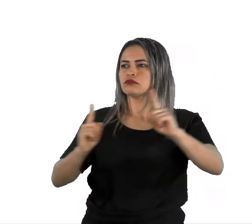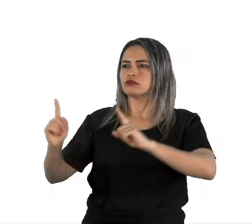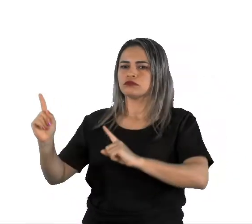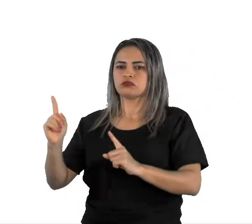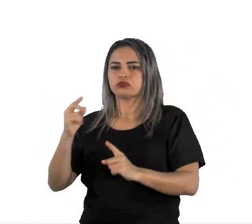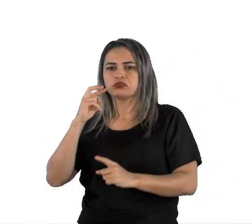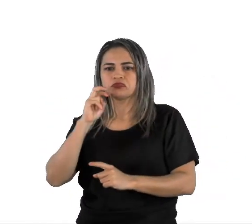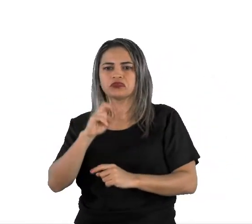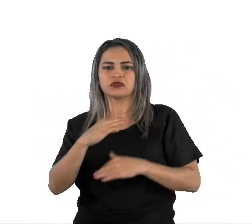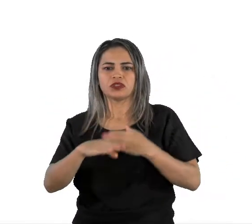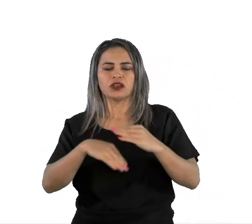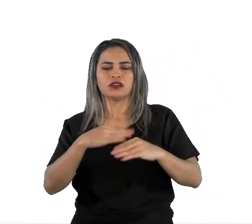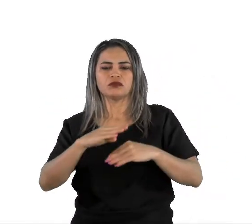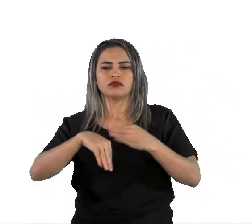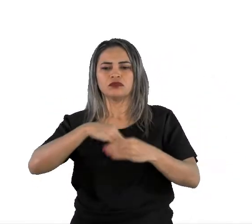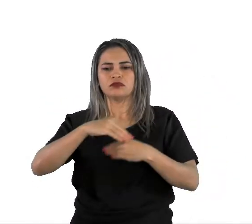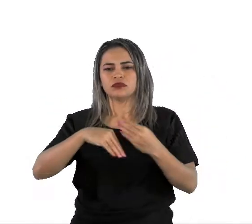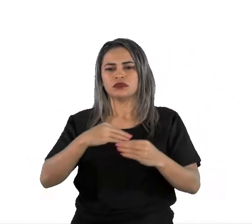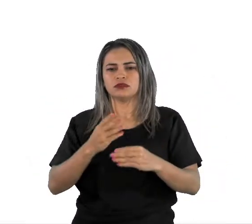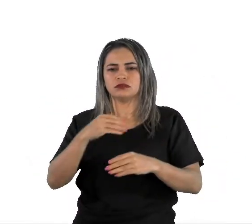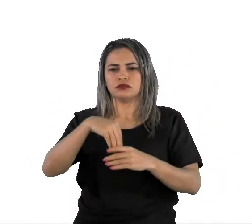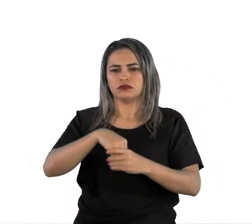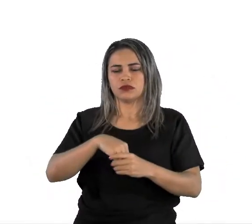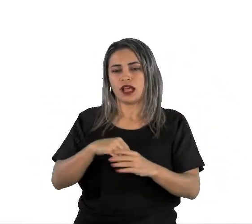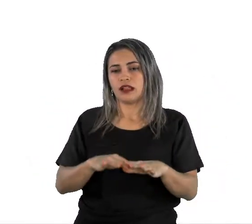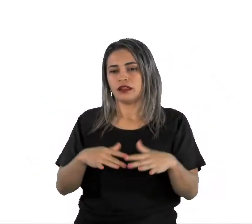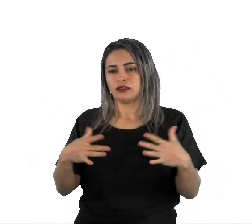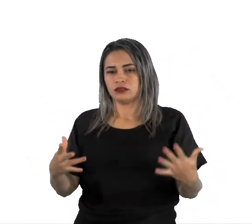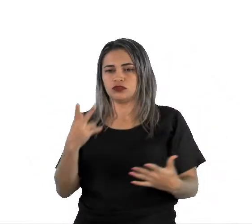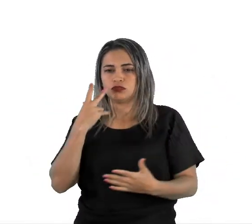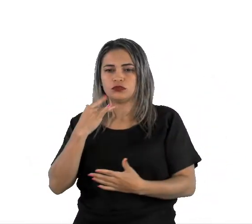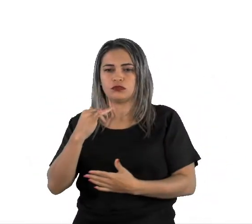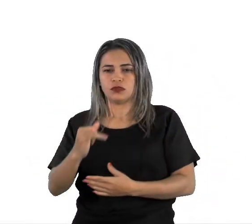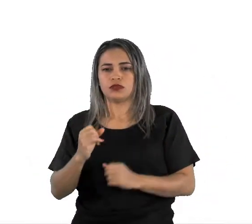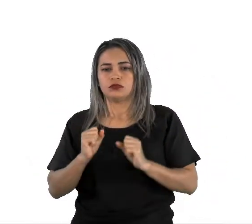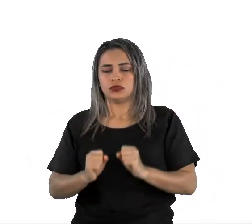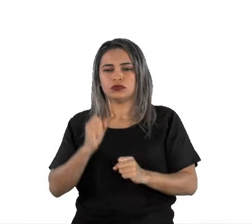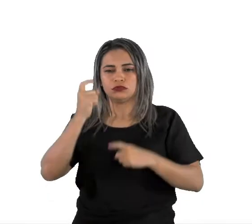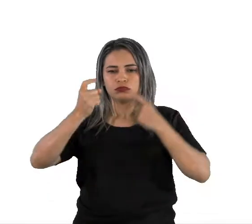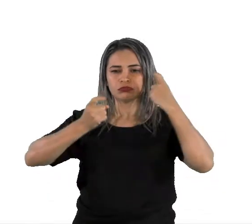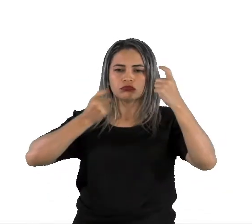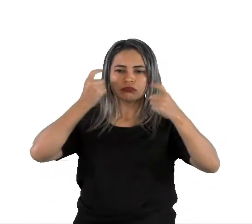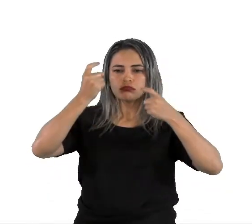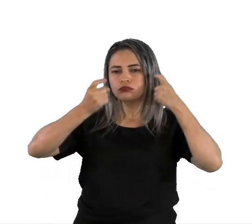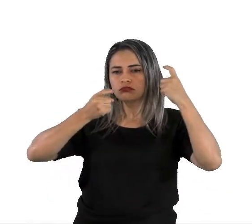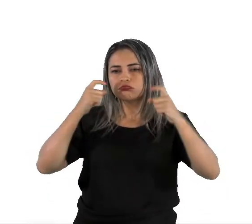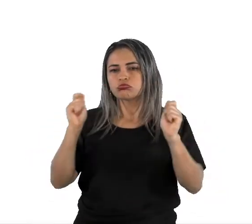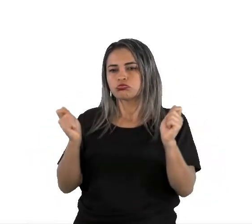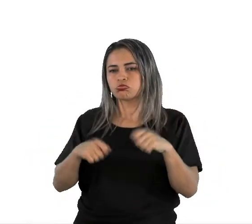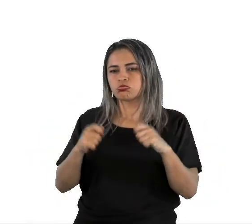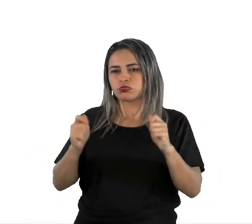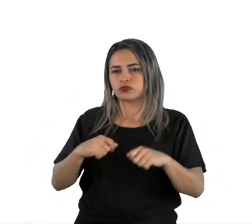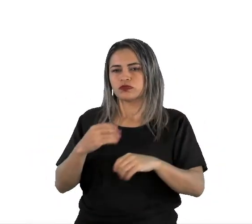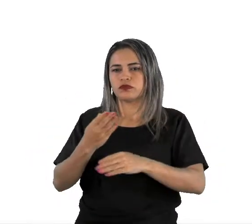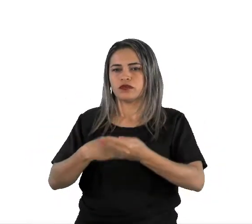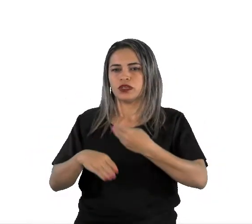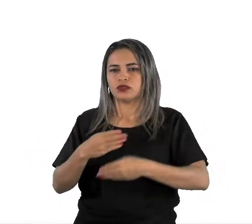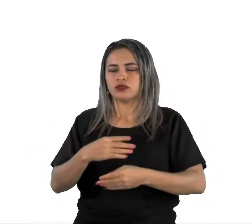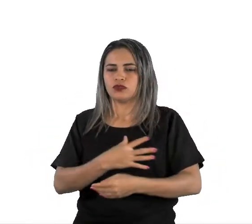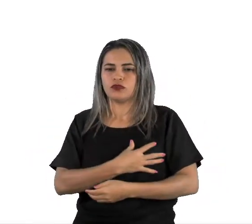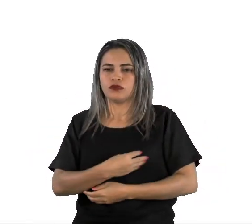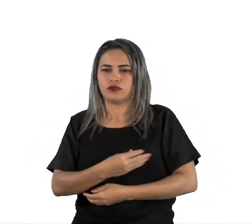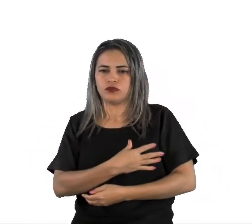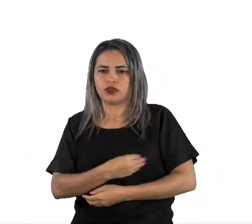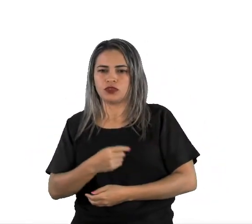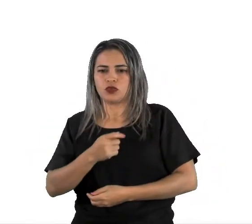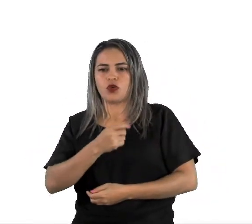estar envolvido. Além disso, os pais podem estar preocupados sobre o possível envolvimento de